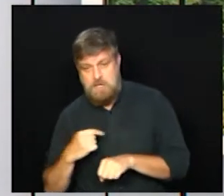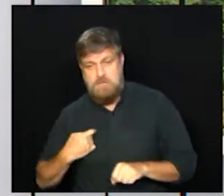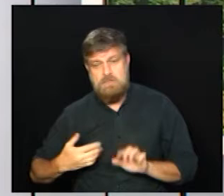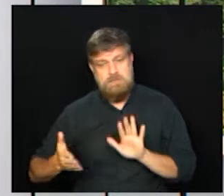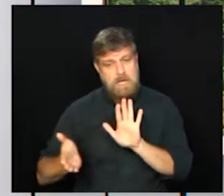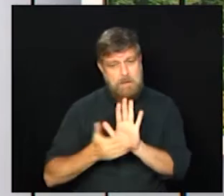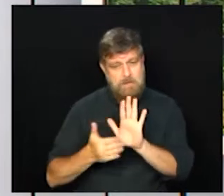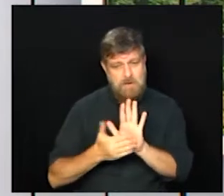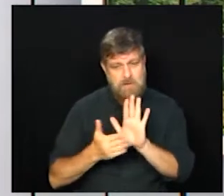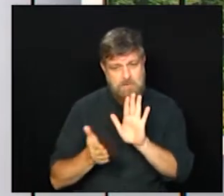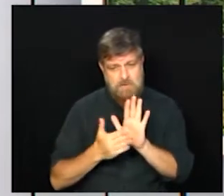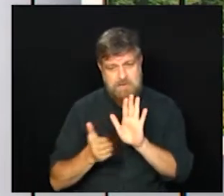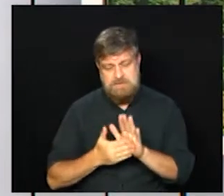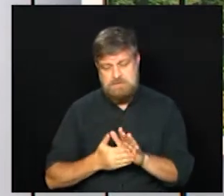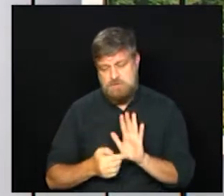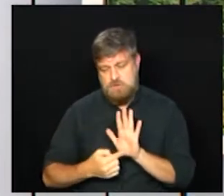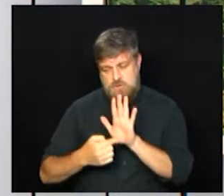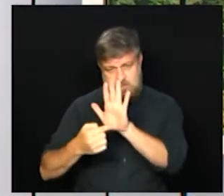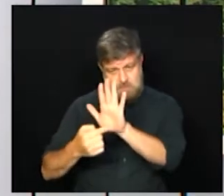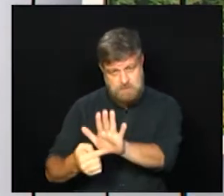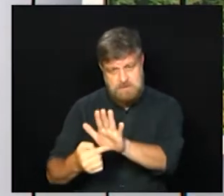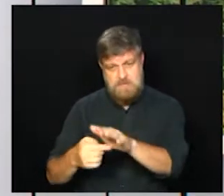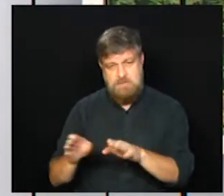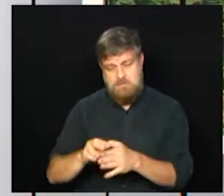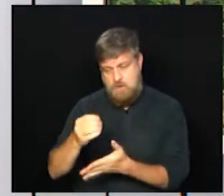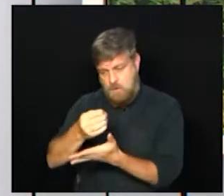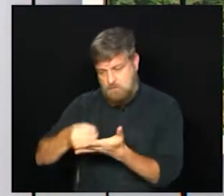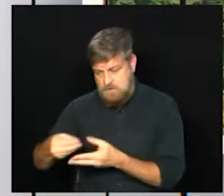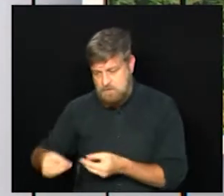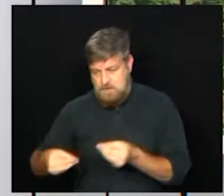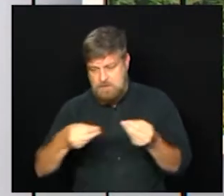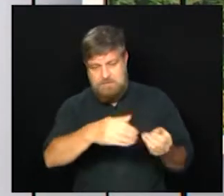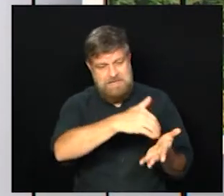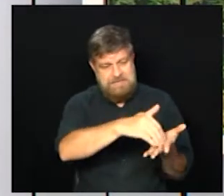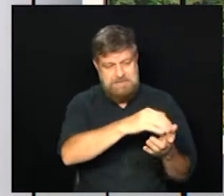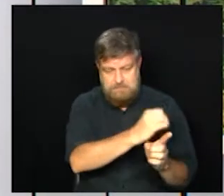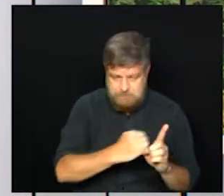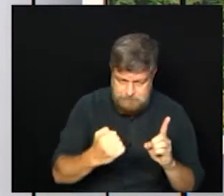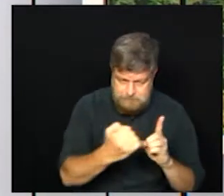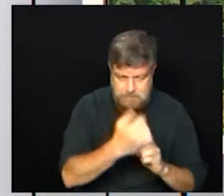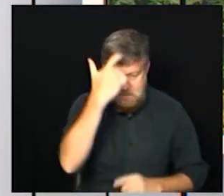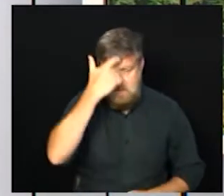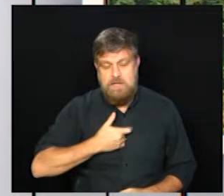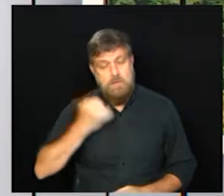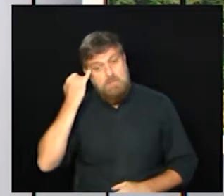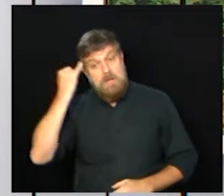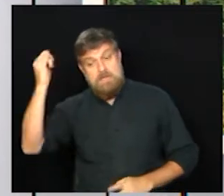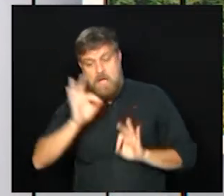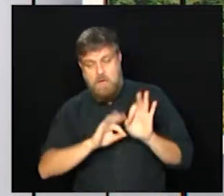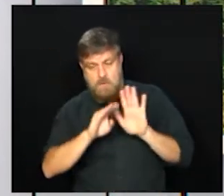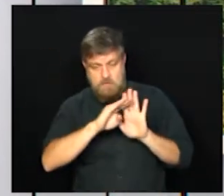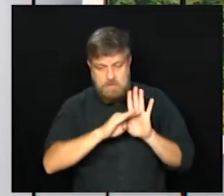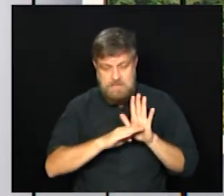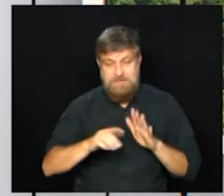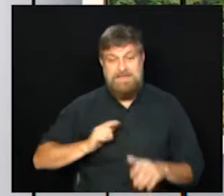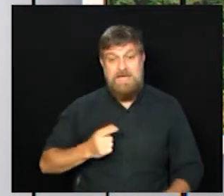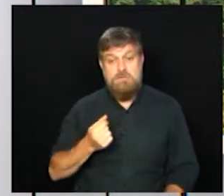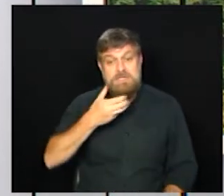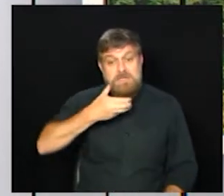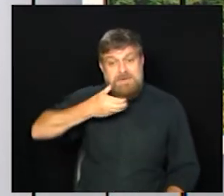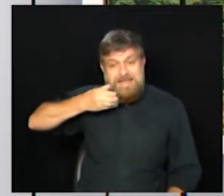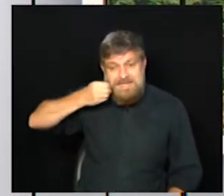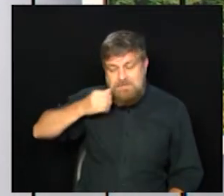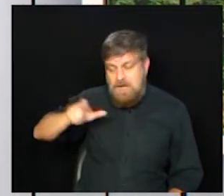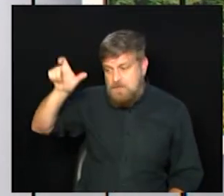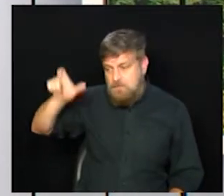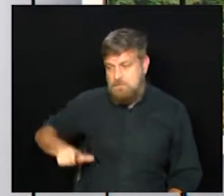discutimos isso na Comissão da Mulher, apresentamos ofício para a Secretaria de Assistência, eu apresentei um projeto de aluguel social para possibilitar